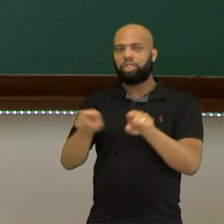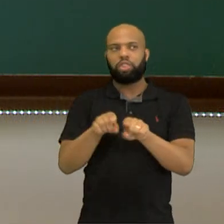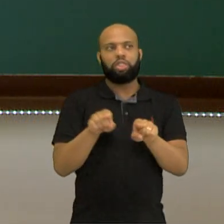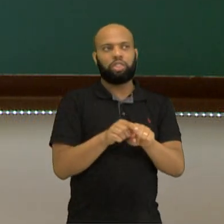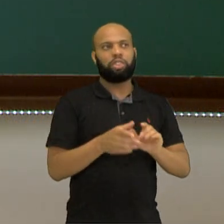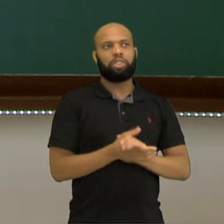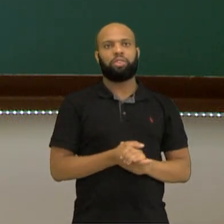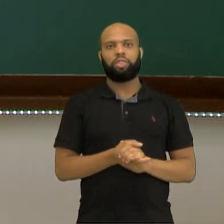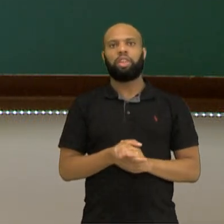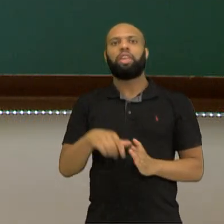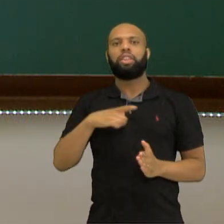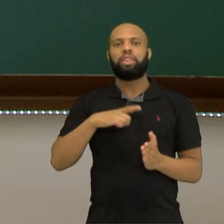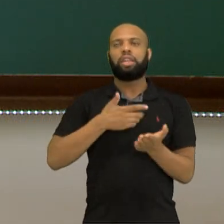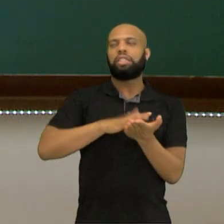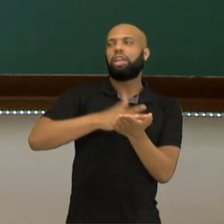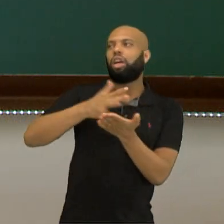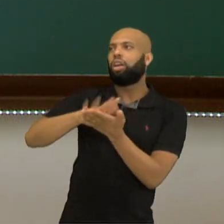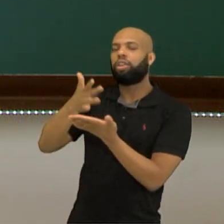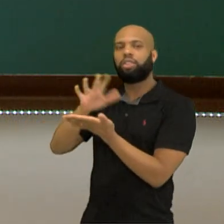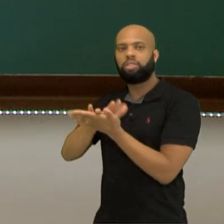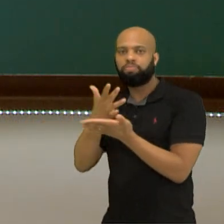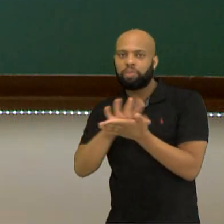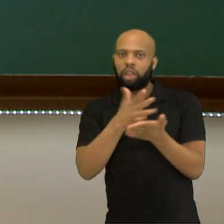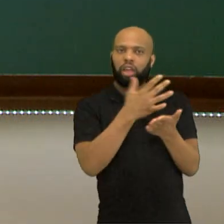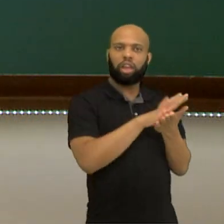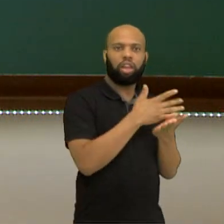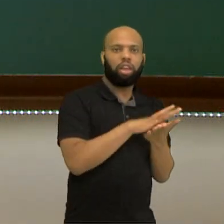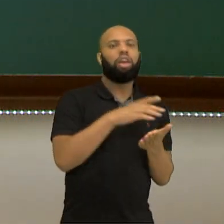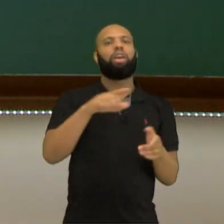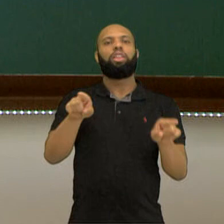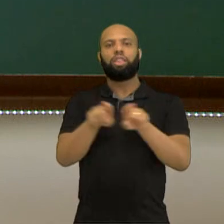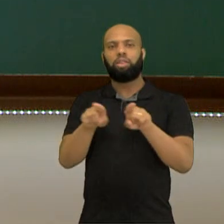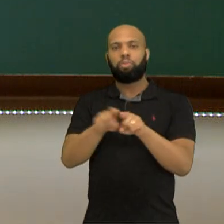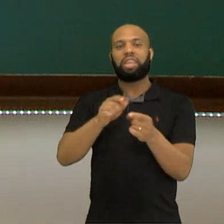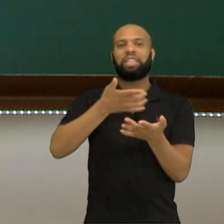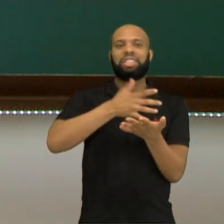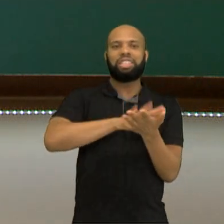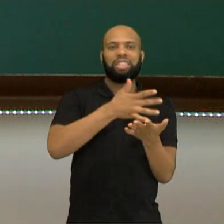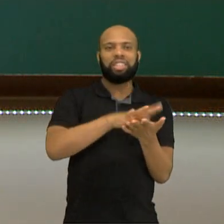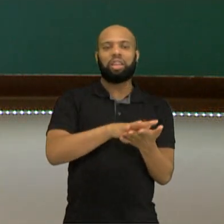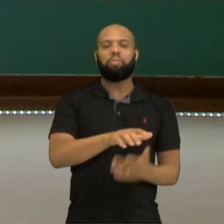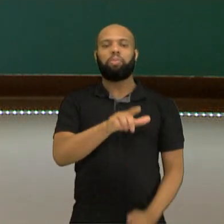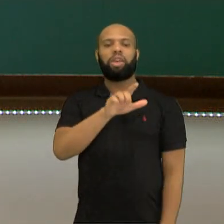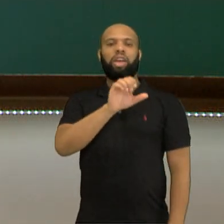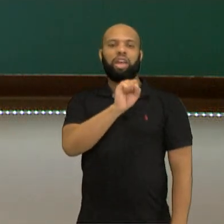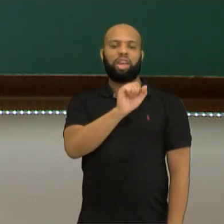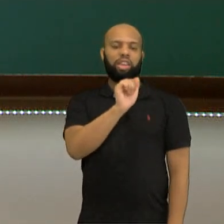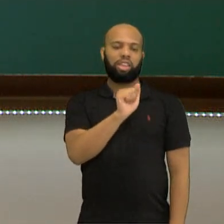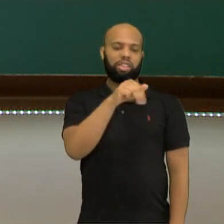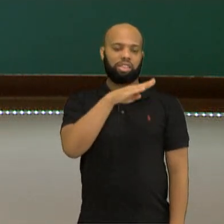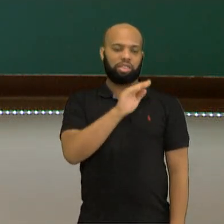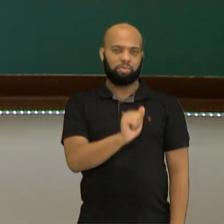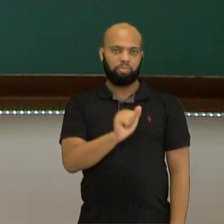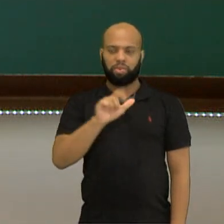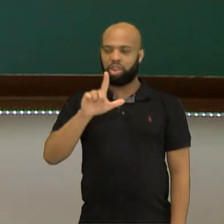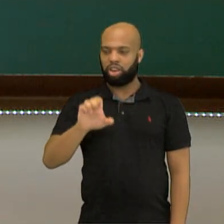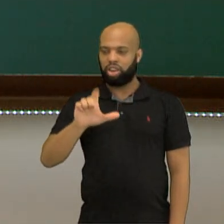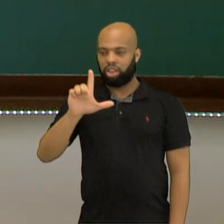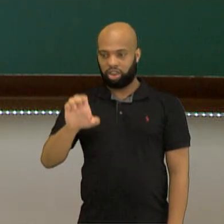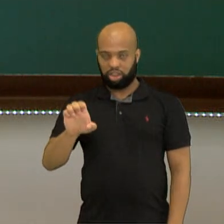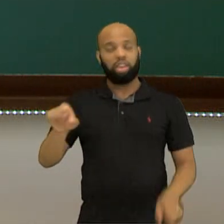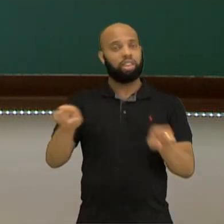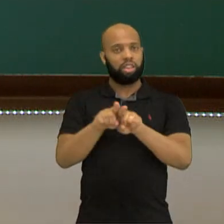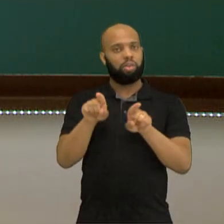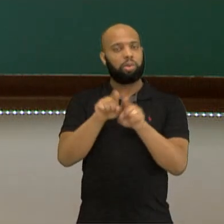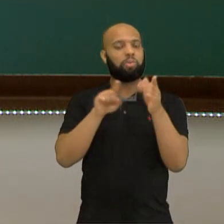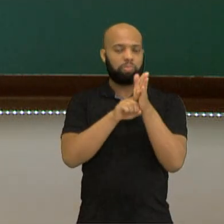também Samba Lelê. Pesquisa Samba Lelê. Tem bastante referência de exploração corporal para o Samba